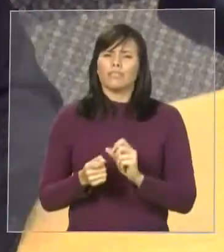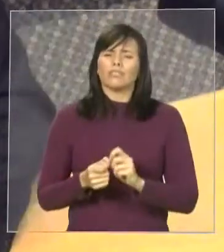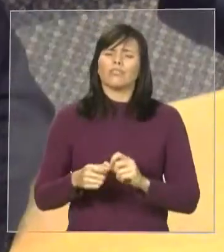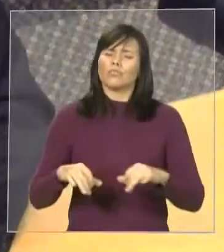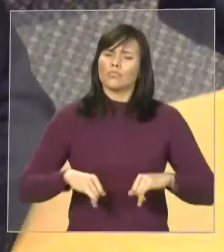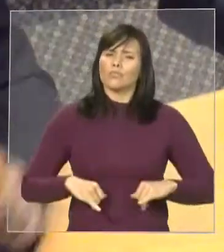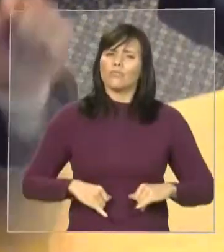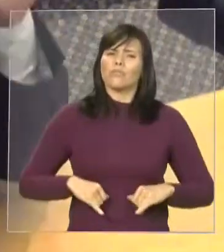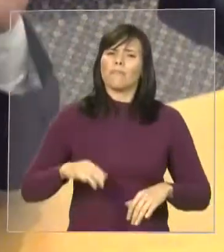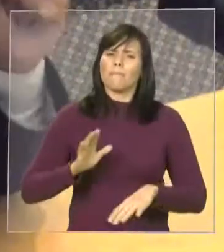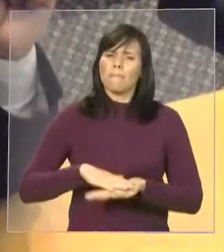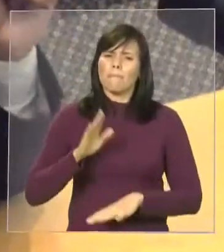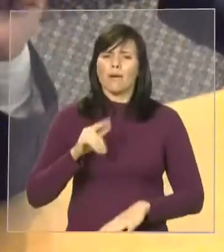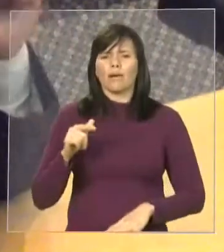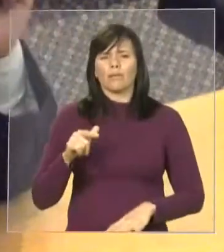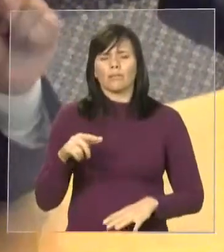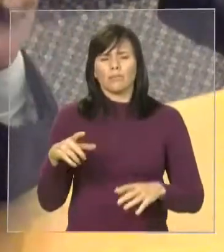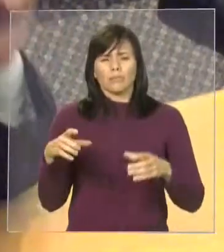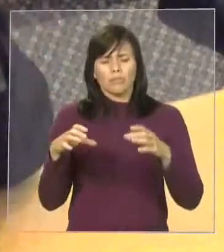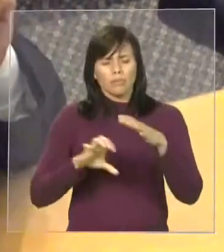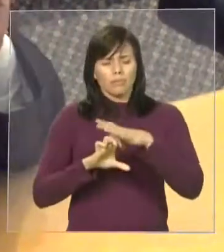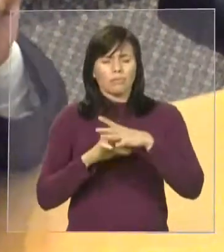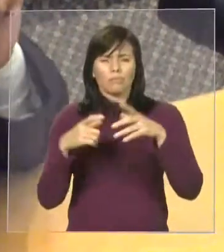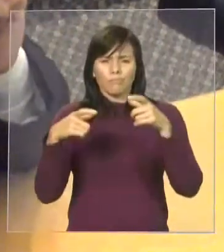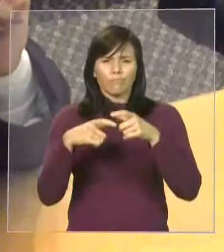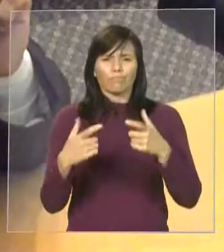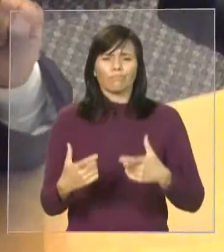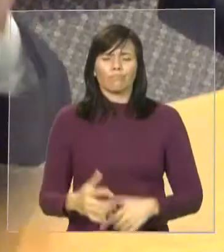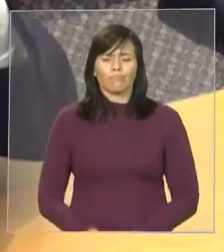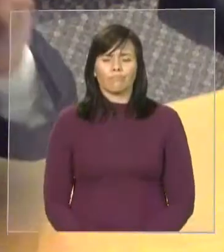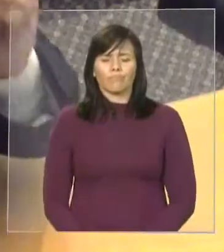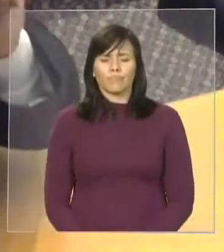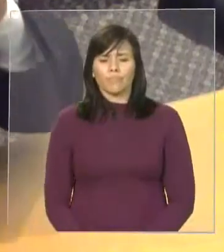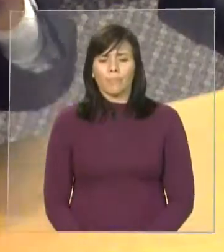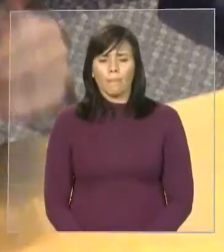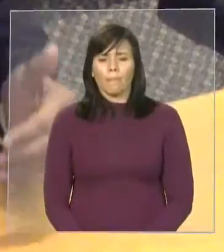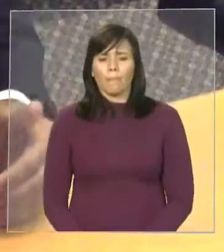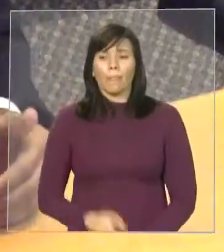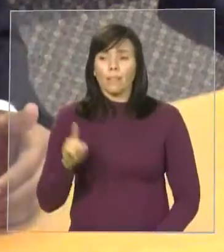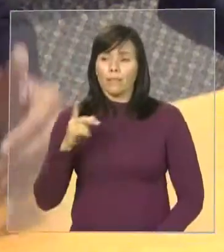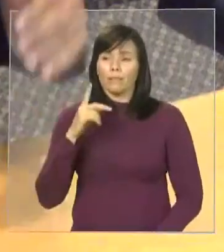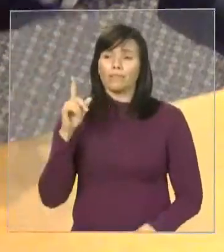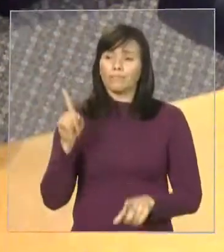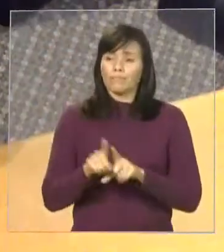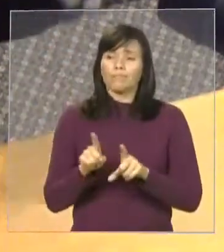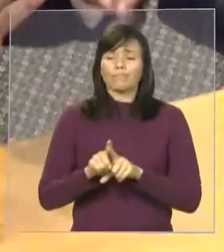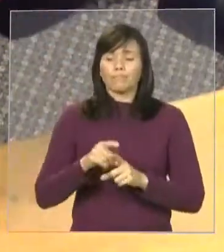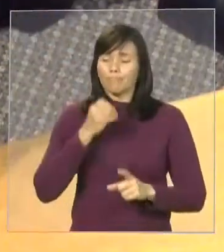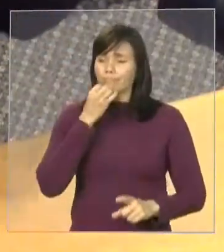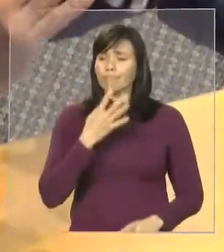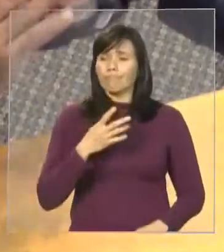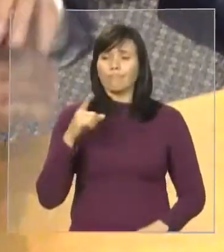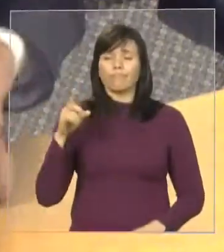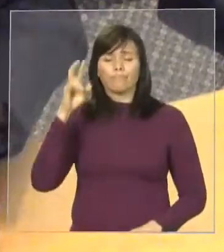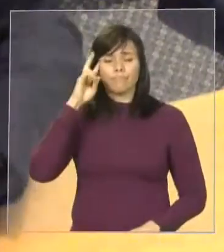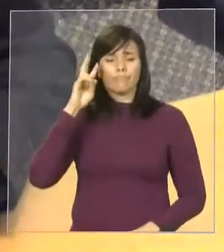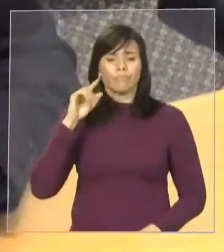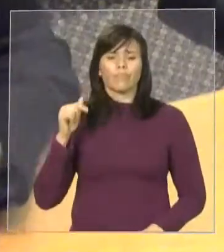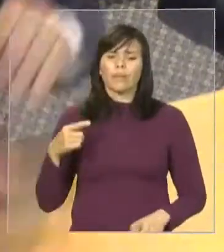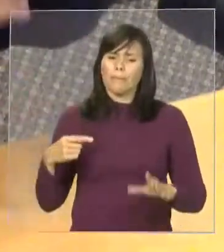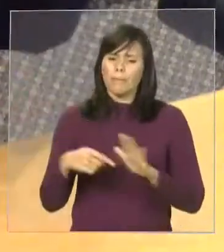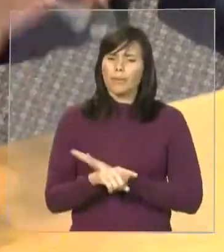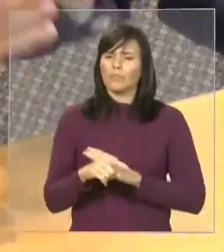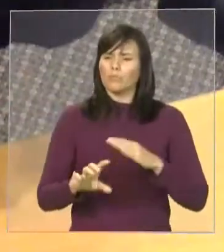pequenos empresários. Vossa Excelência também foi muito feliz e oportuno quando faz um questionamento e a lembrança. Pergunte aos pequenos